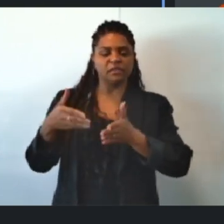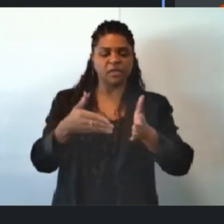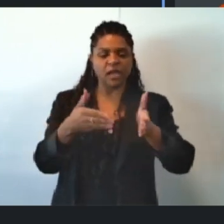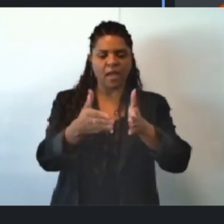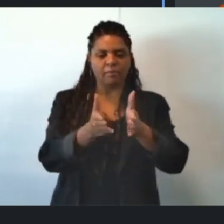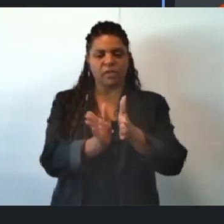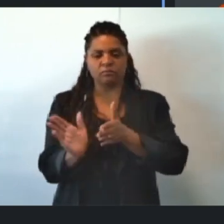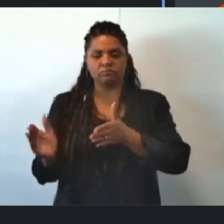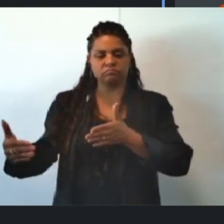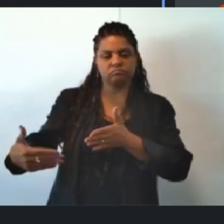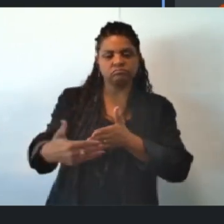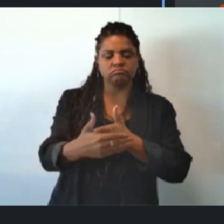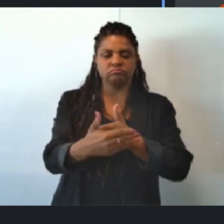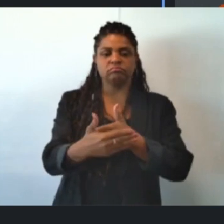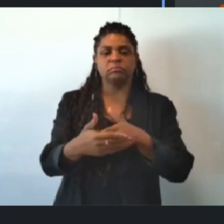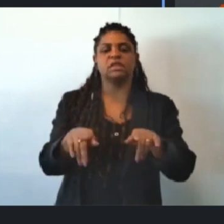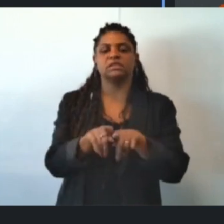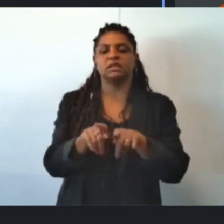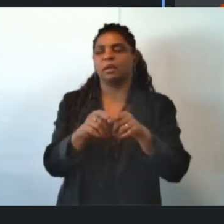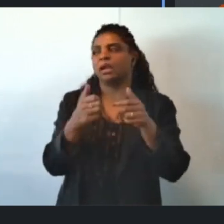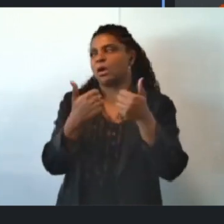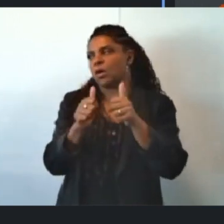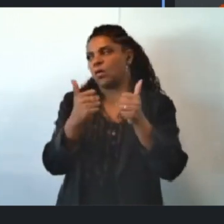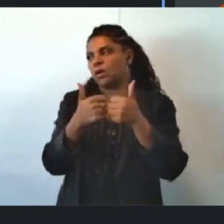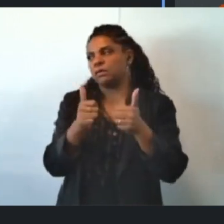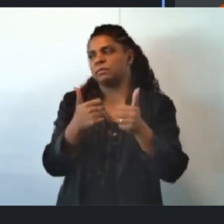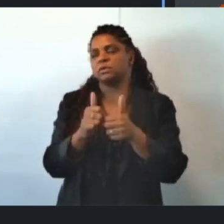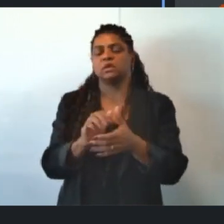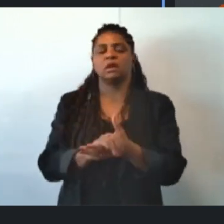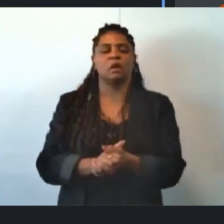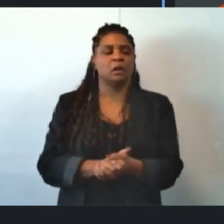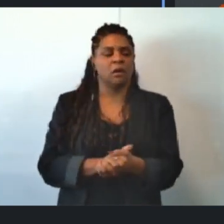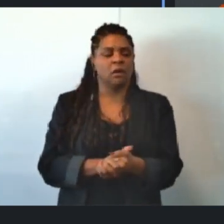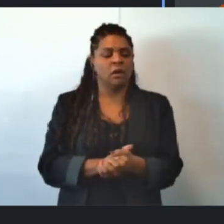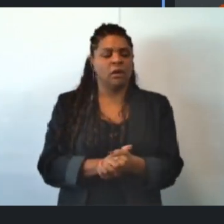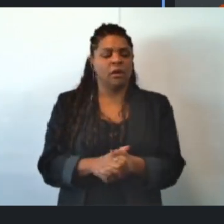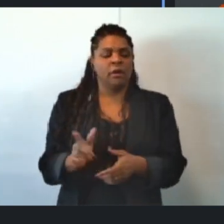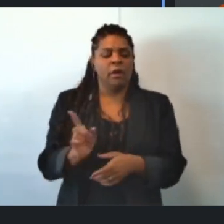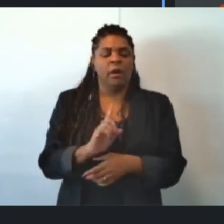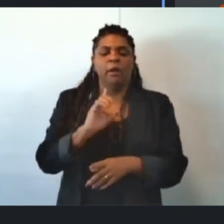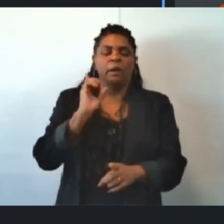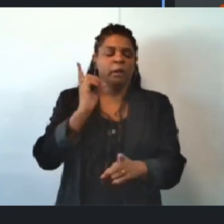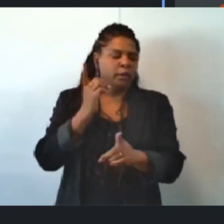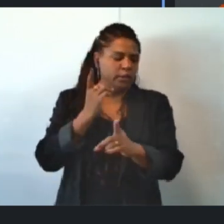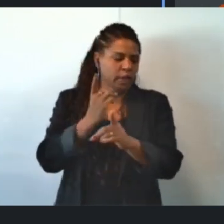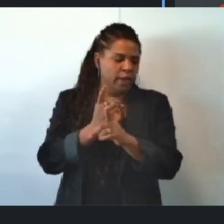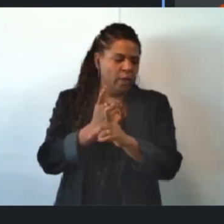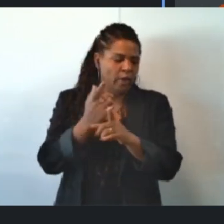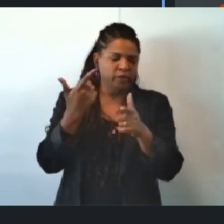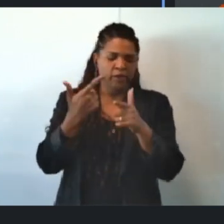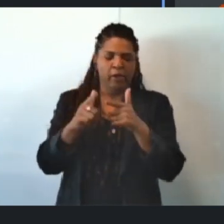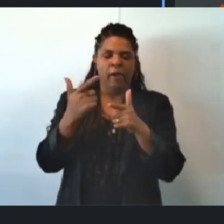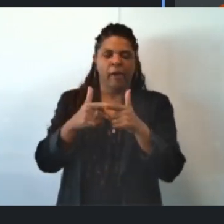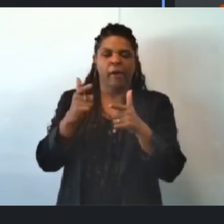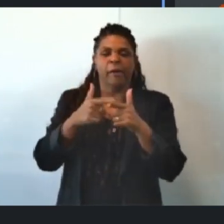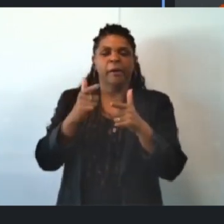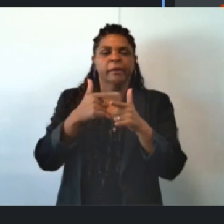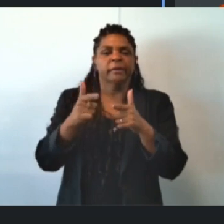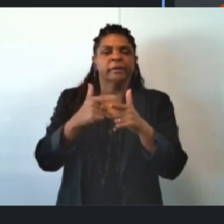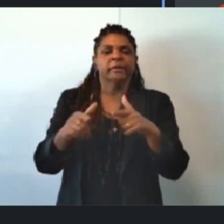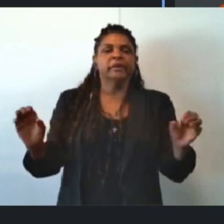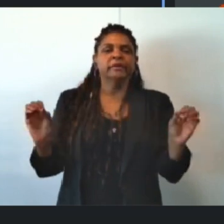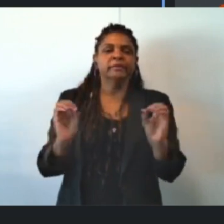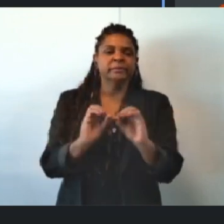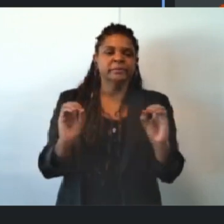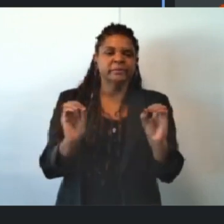dos veículos também, e não foi detectado nenhum problema que impedisse